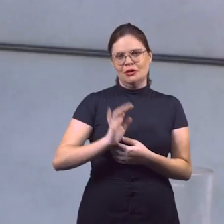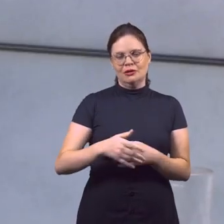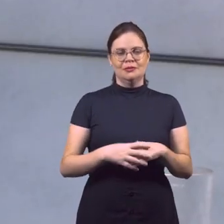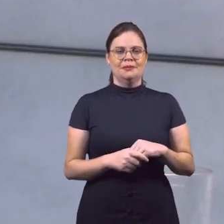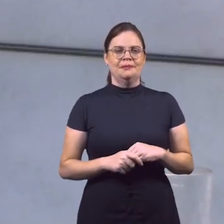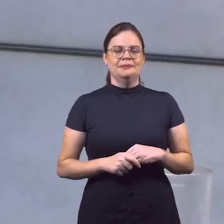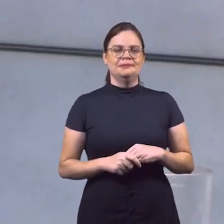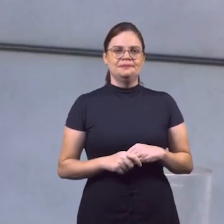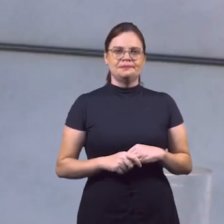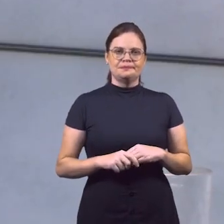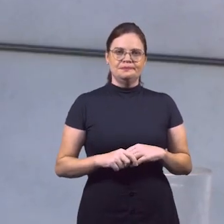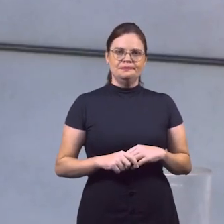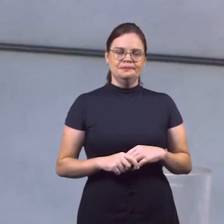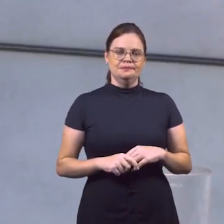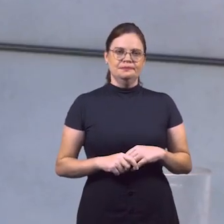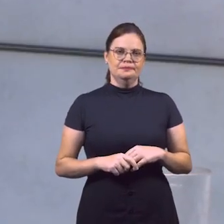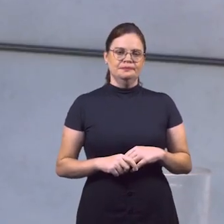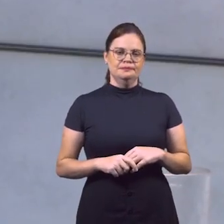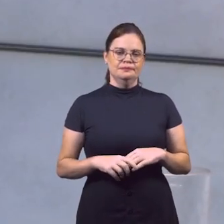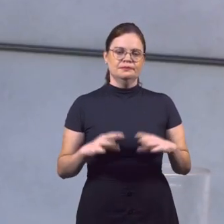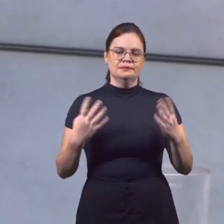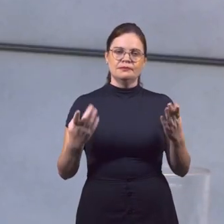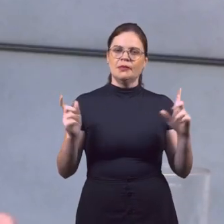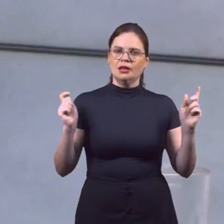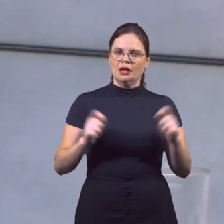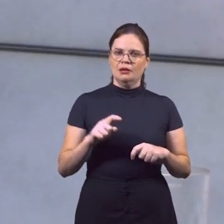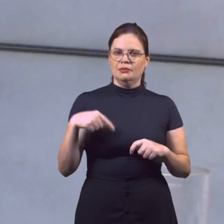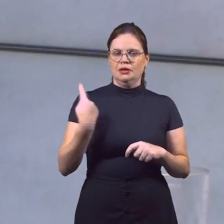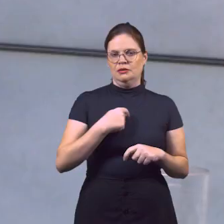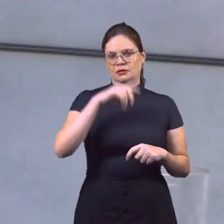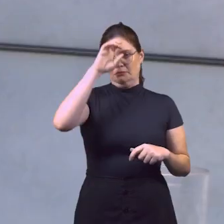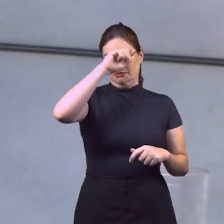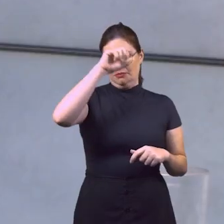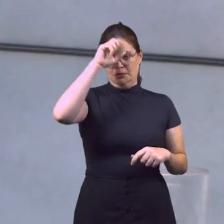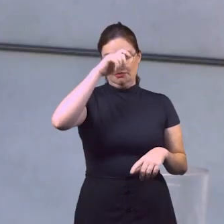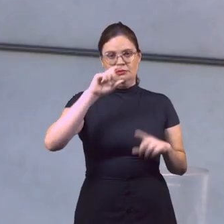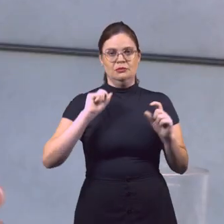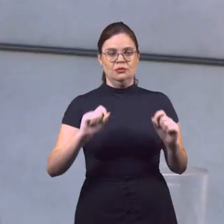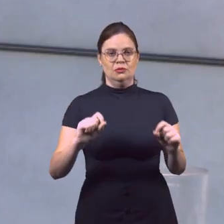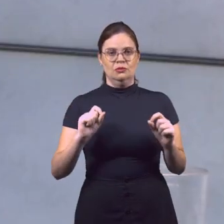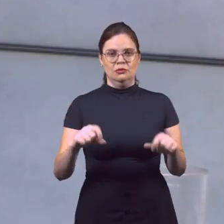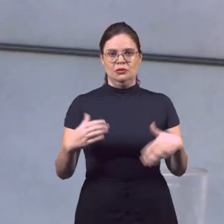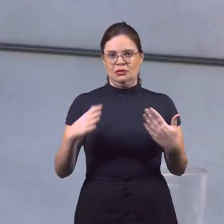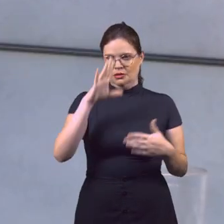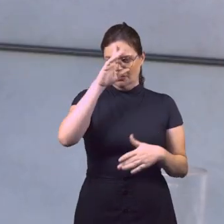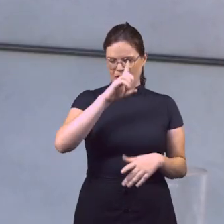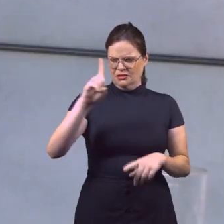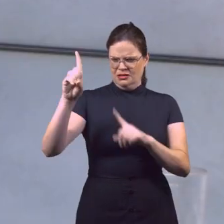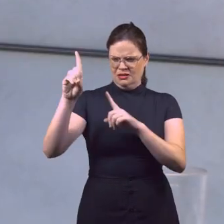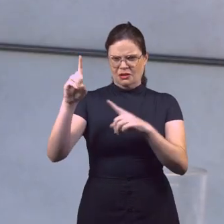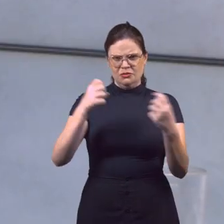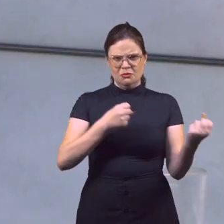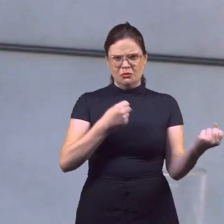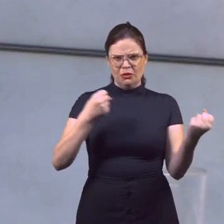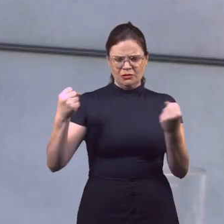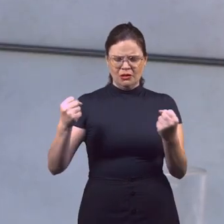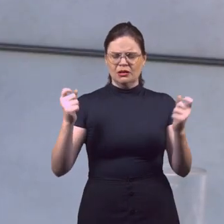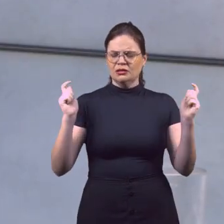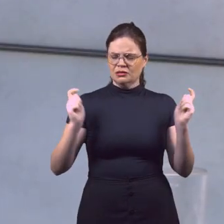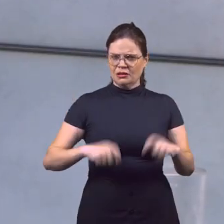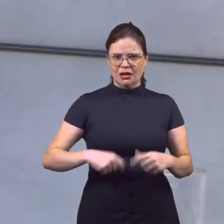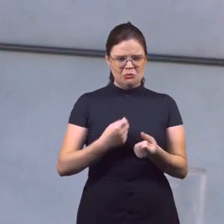E é possível nós aprendermos que nada é impossível para Deus. E no caso de Sara, a sua dúvida, a